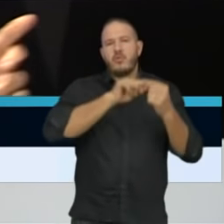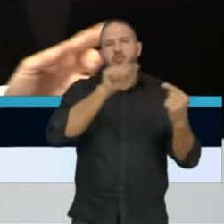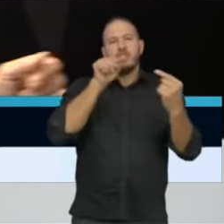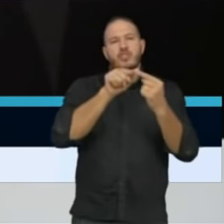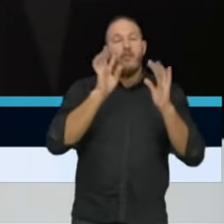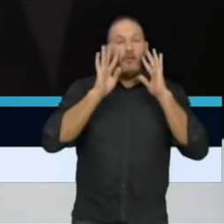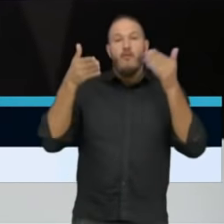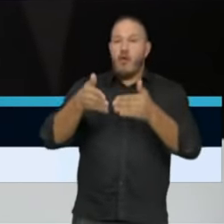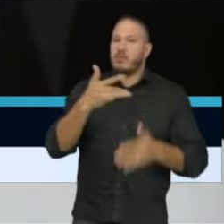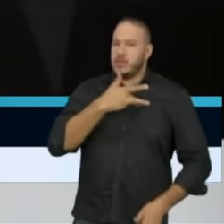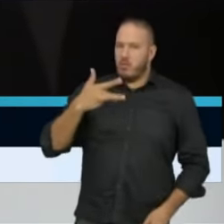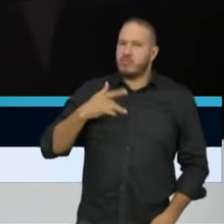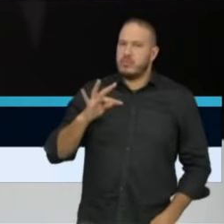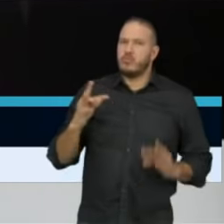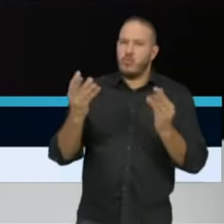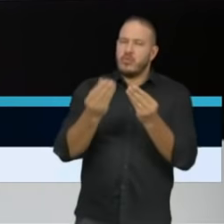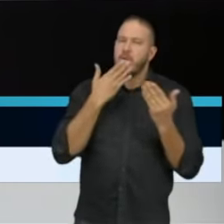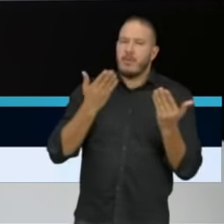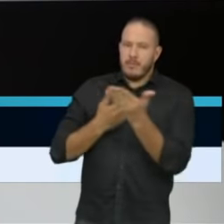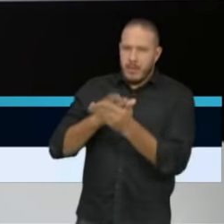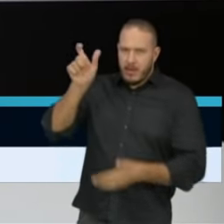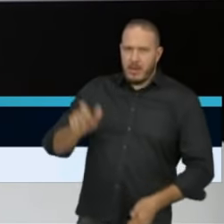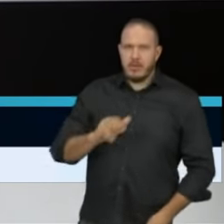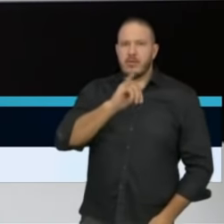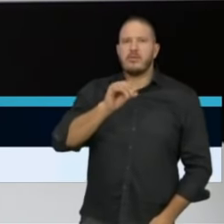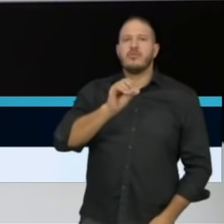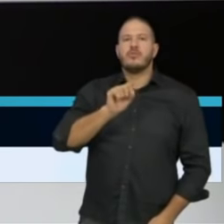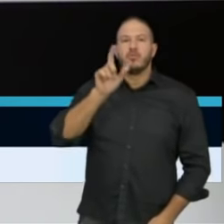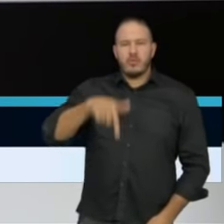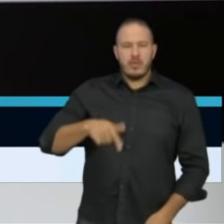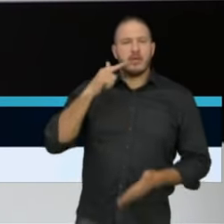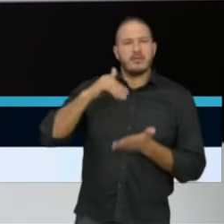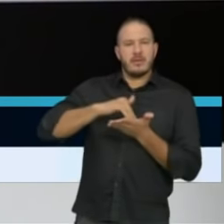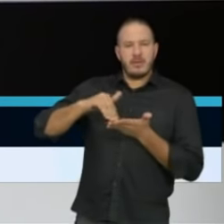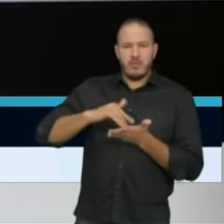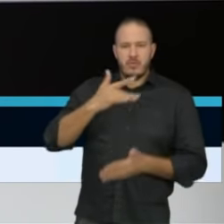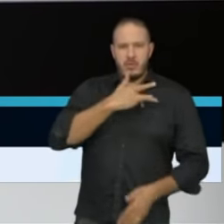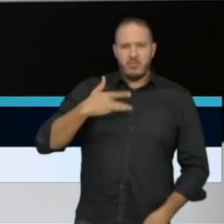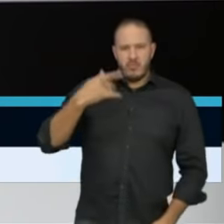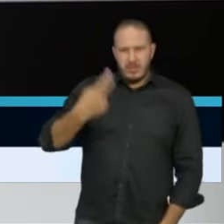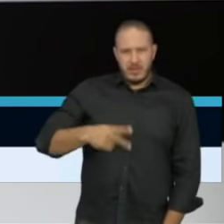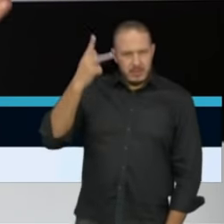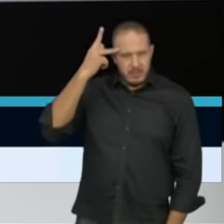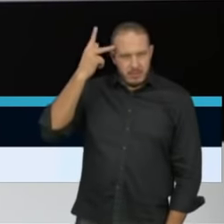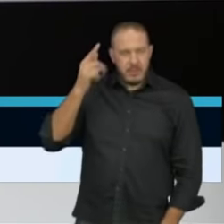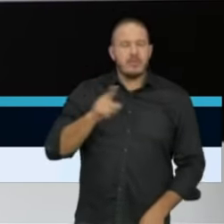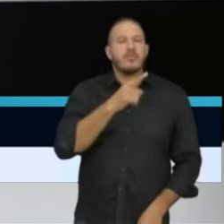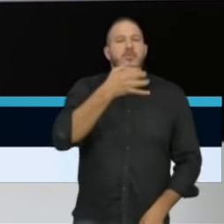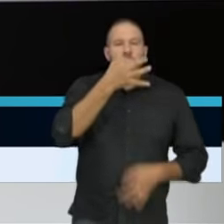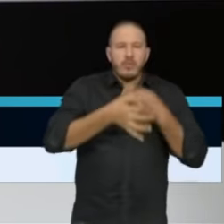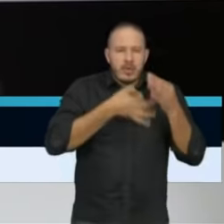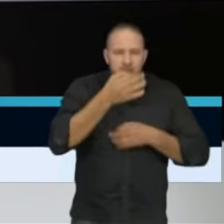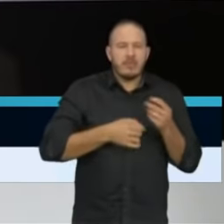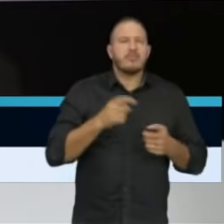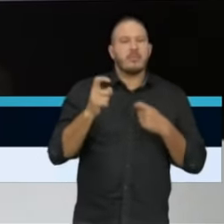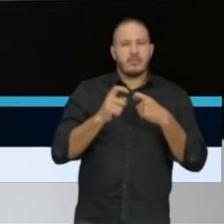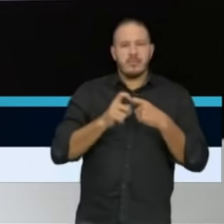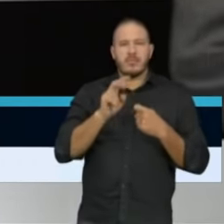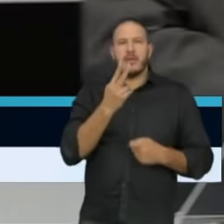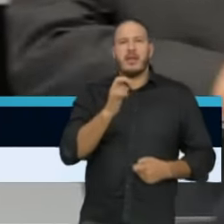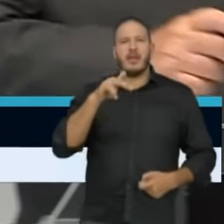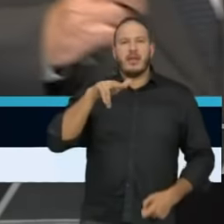saúde. E agora eu peço a palavra do Dr. Zé Henrique Guerma, secretário de Saúde do Estado de São Paulo, e os comentários da doutora Helena